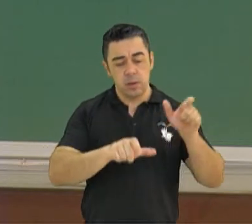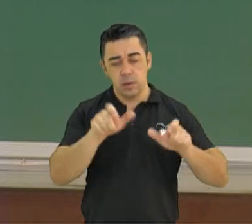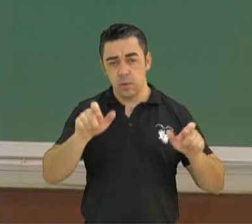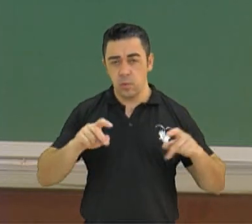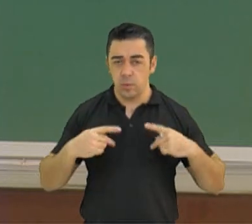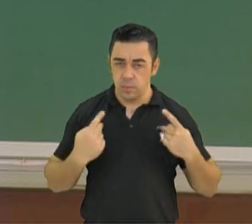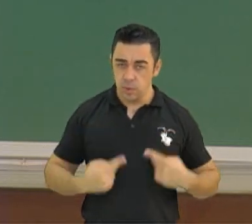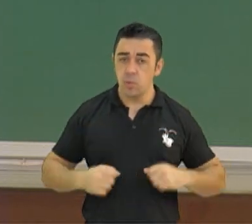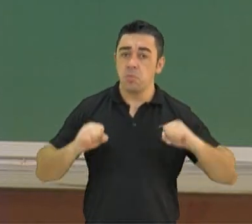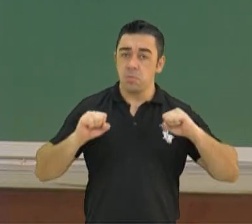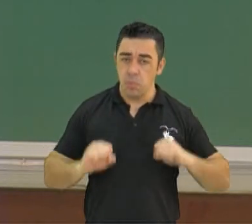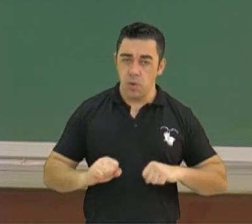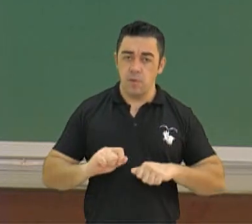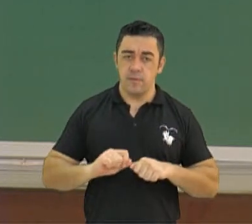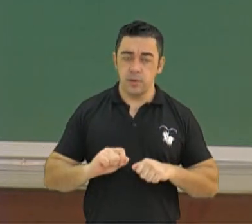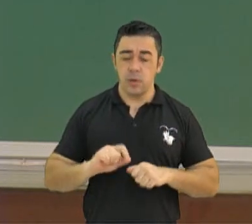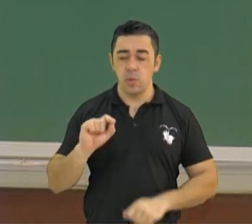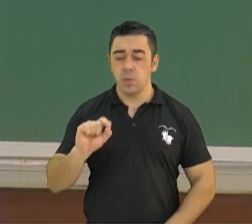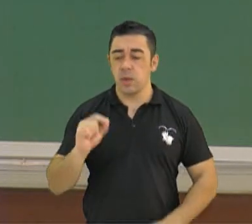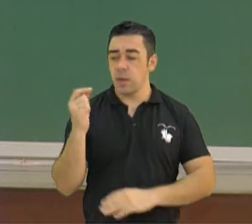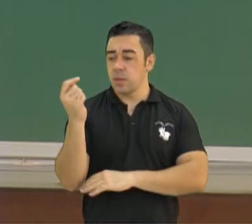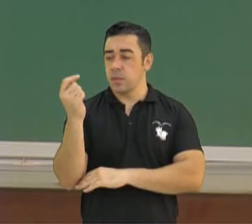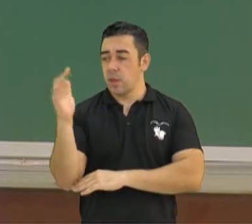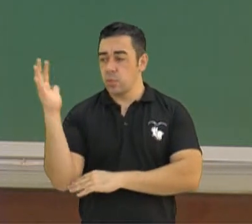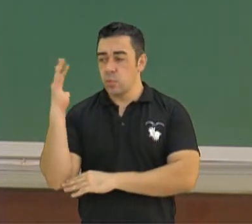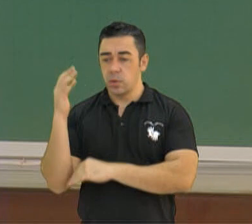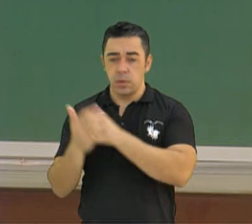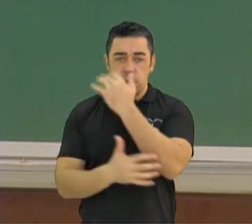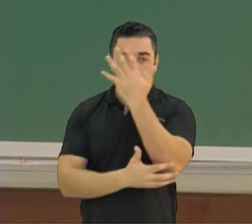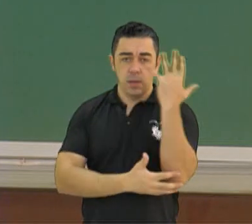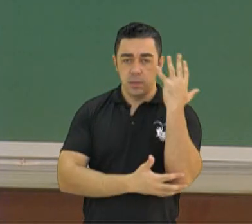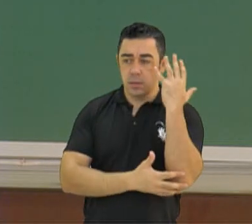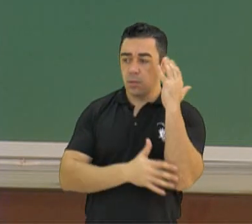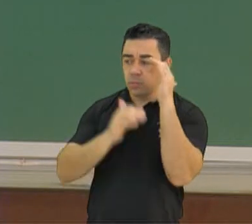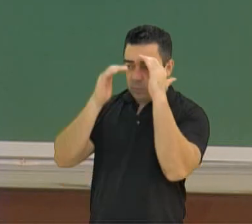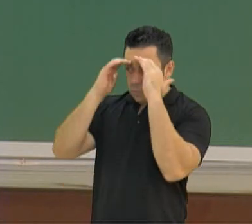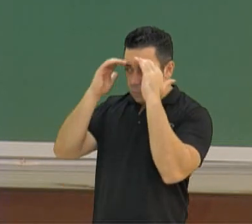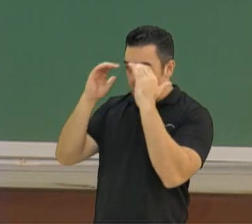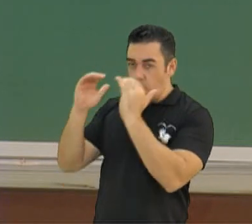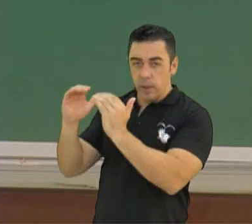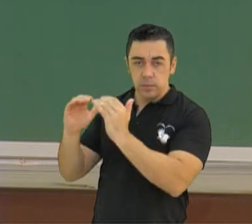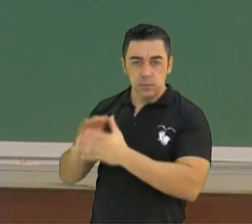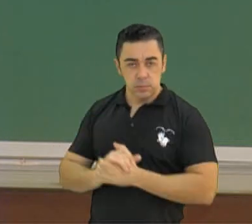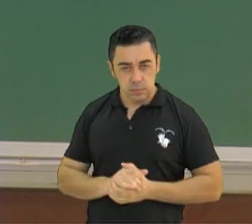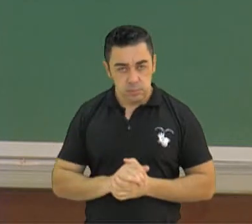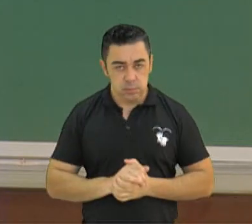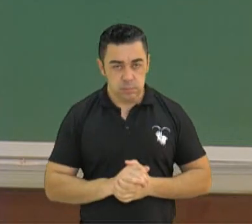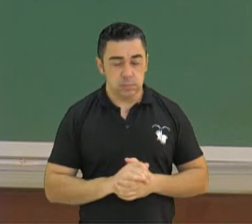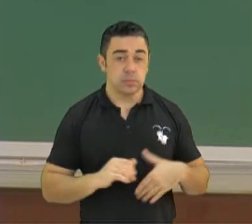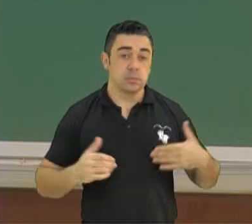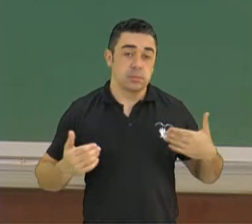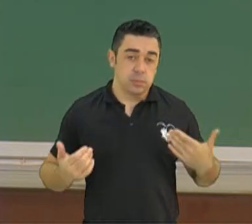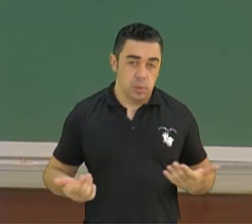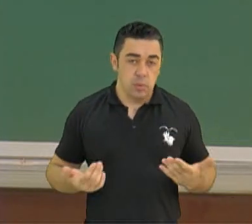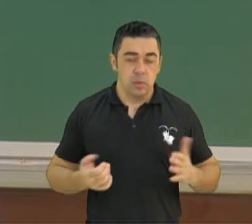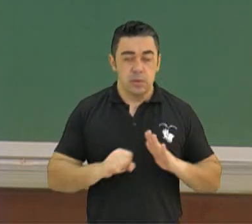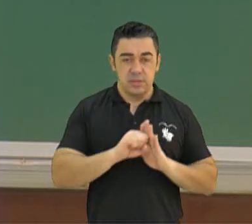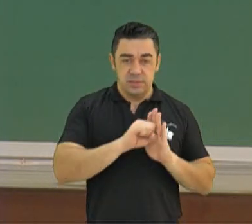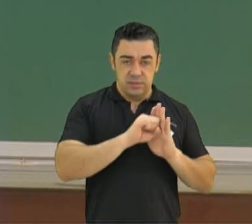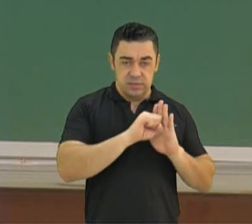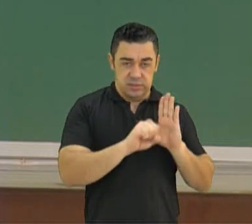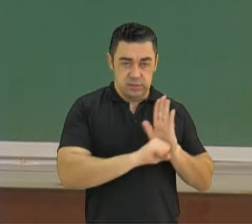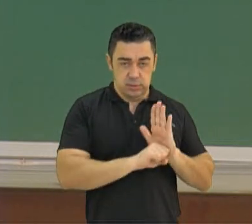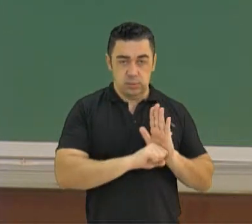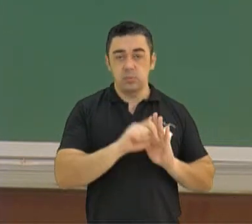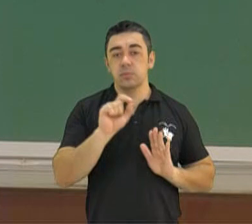fazer e a natureza aquilo a que devem obedecer. Então, durante esse século, a ideia de